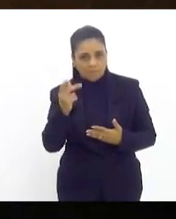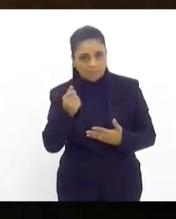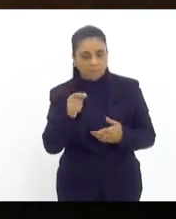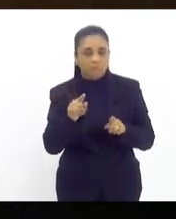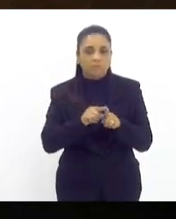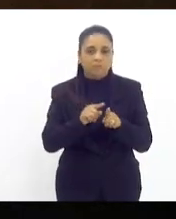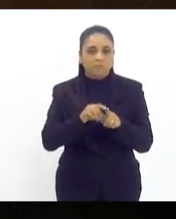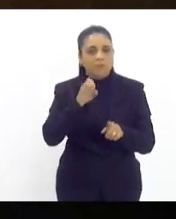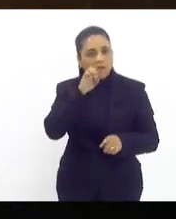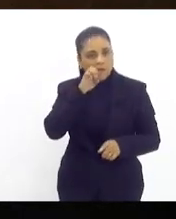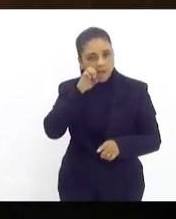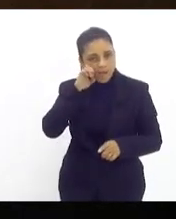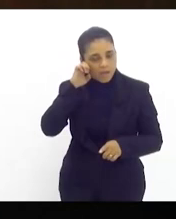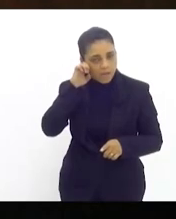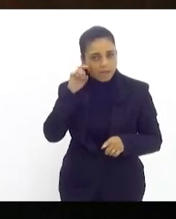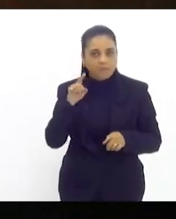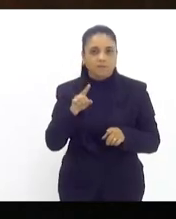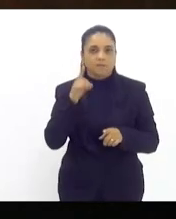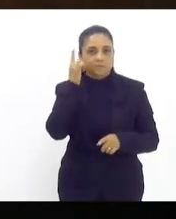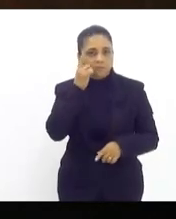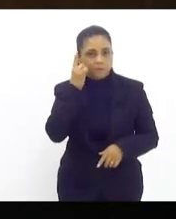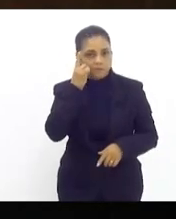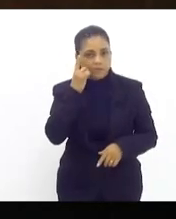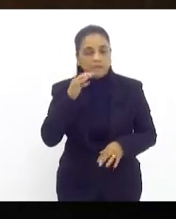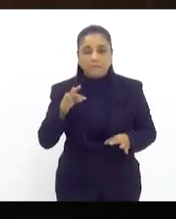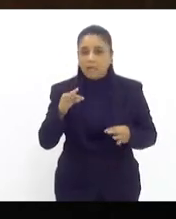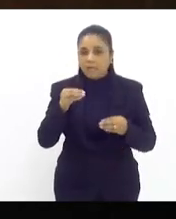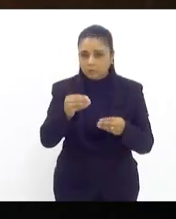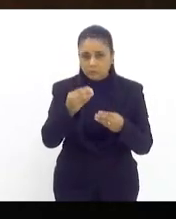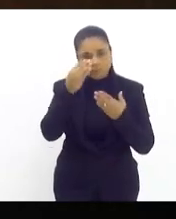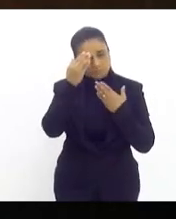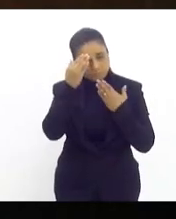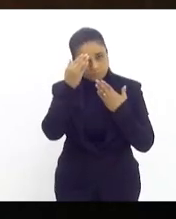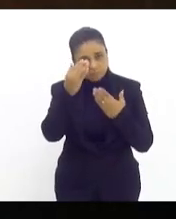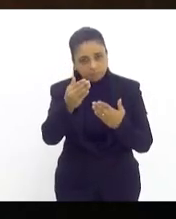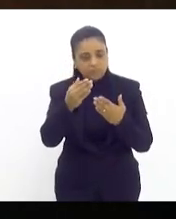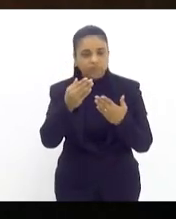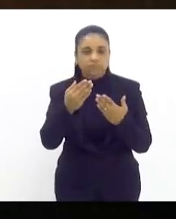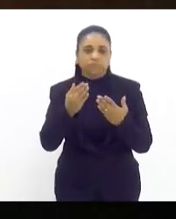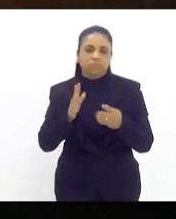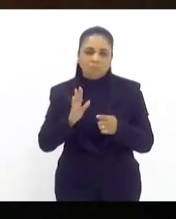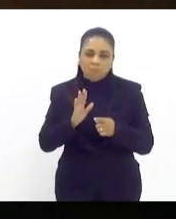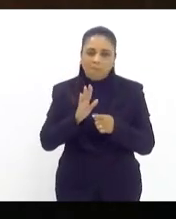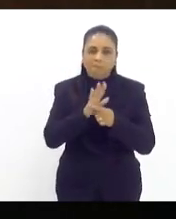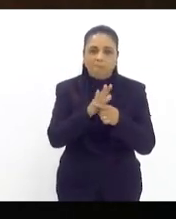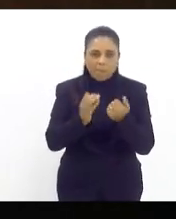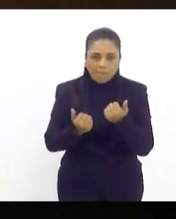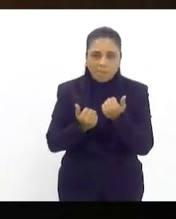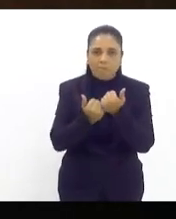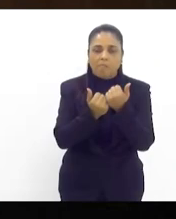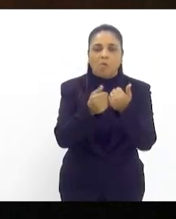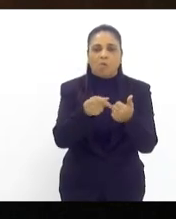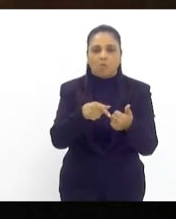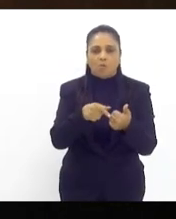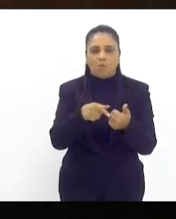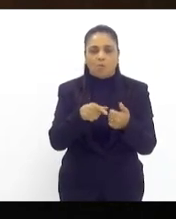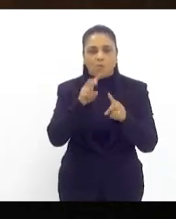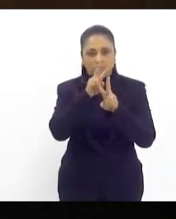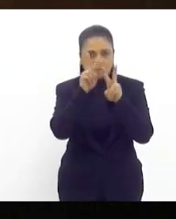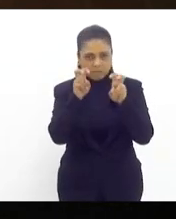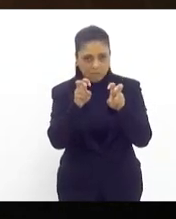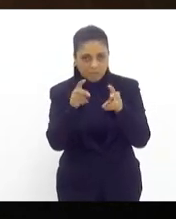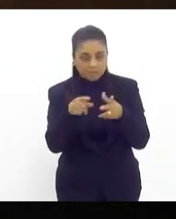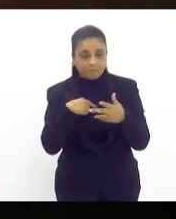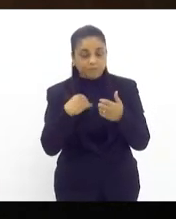deputada Érica e a todos vocês que eu tenho certeza que estão a favor desse pleito porque As